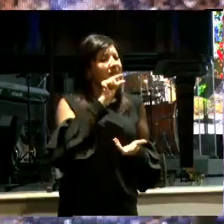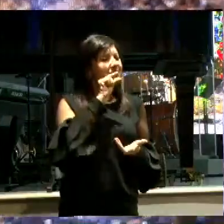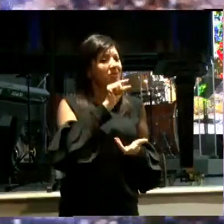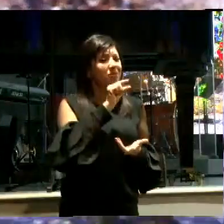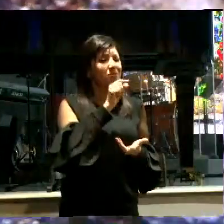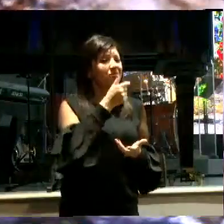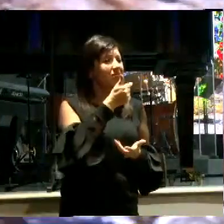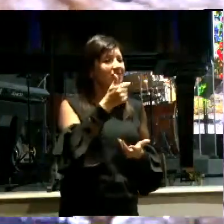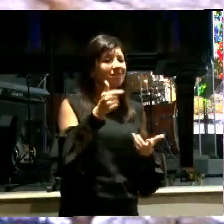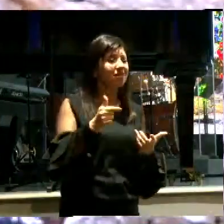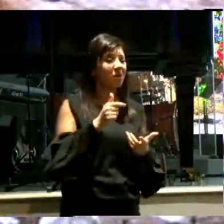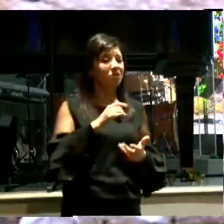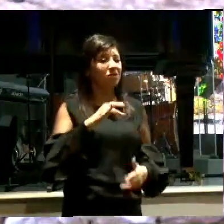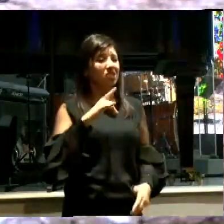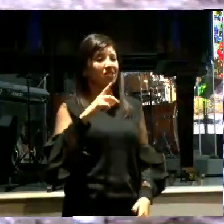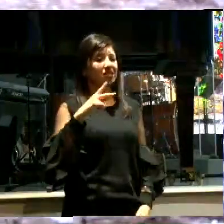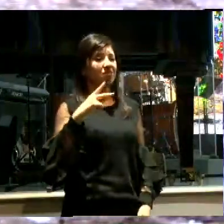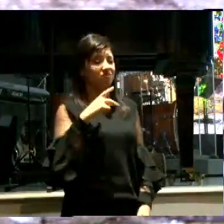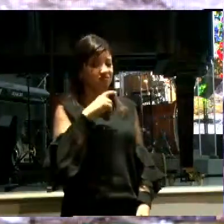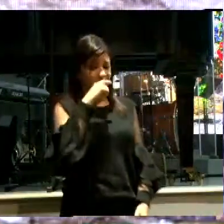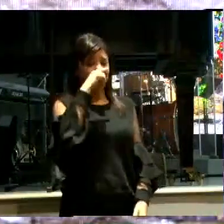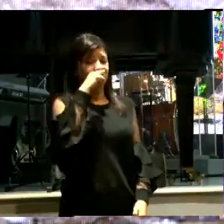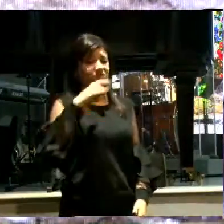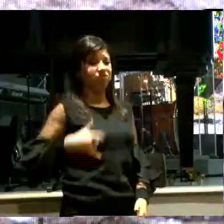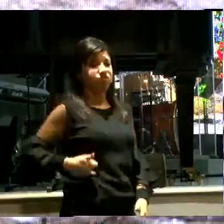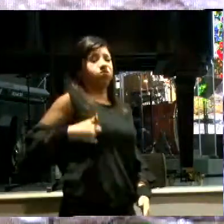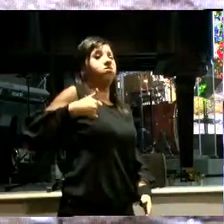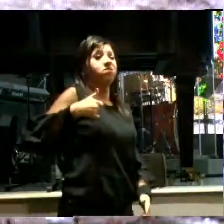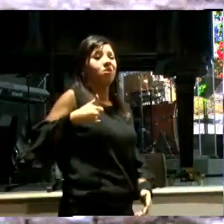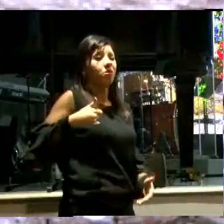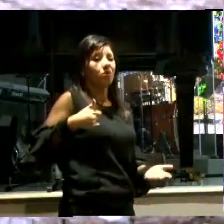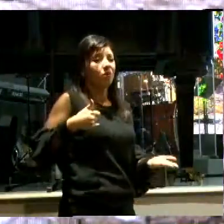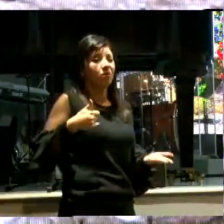mundo tivesse um pouquinho mais